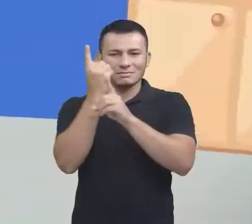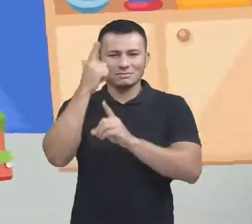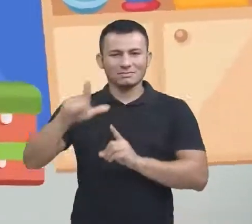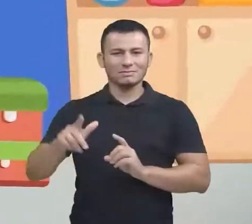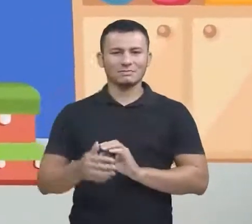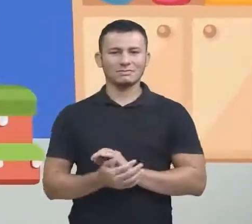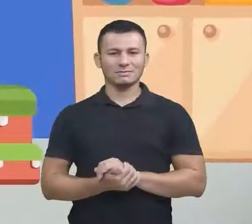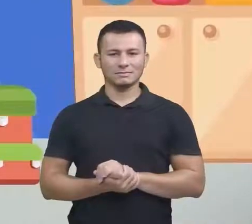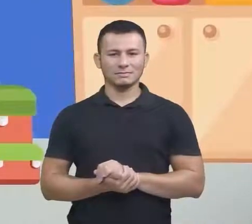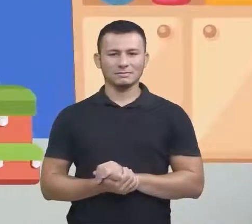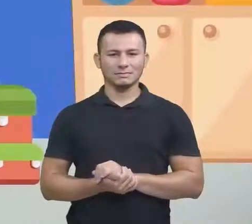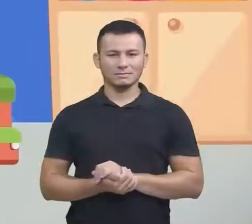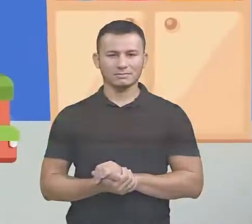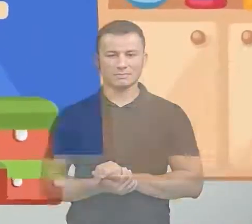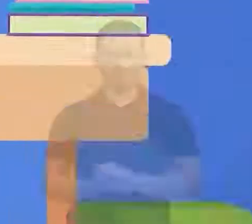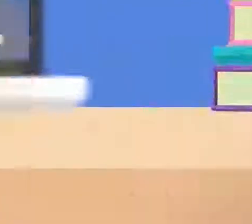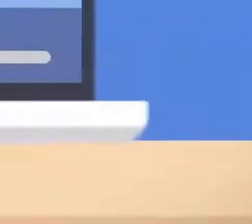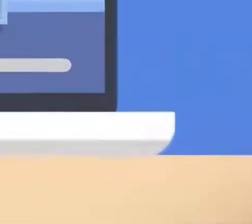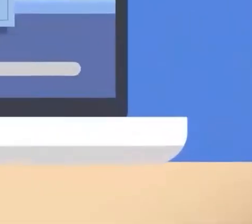1